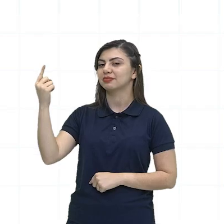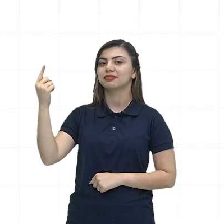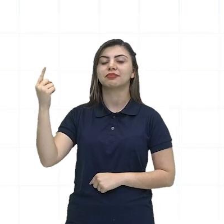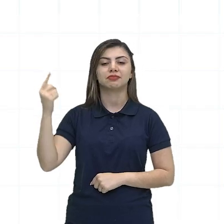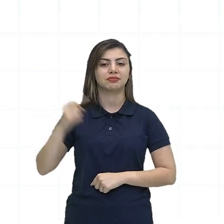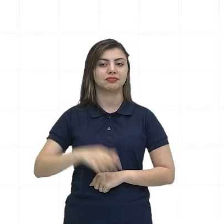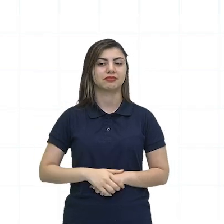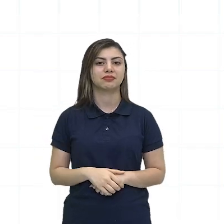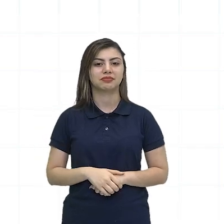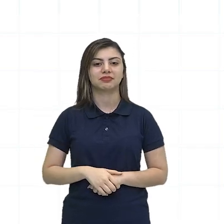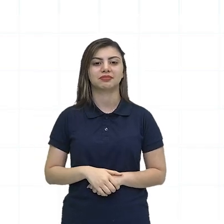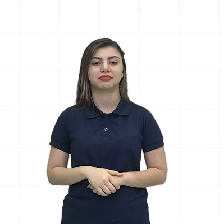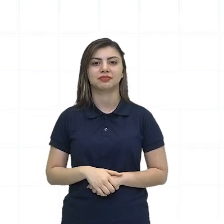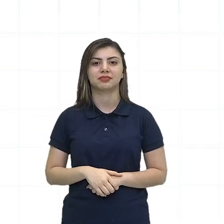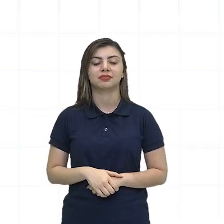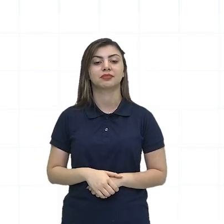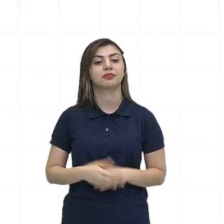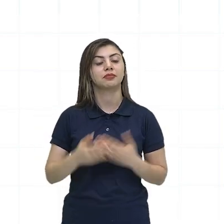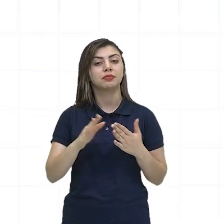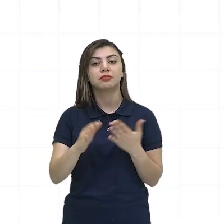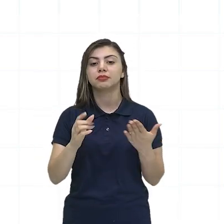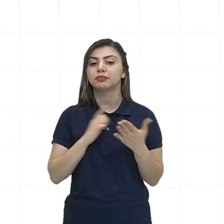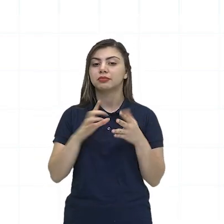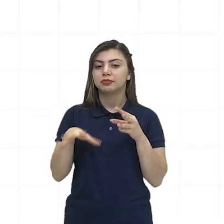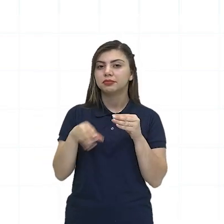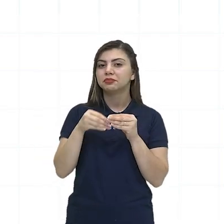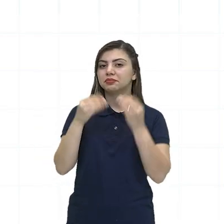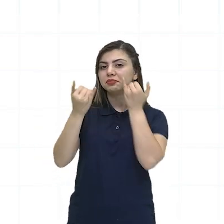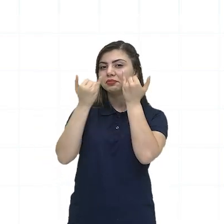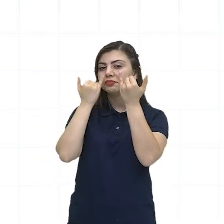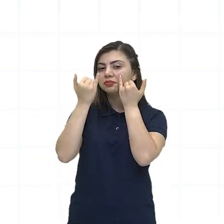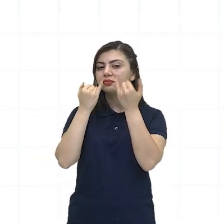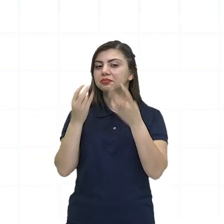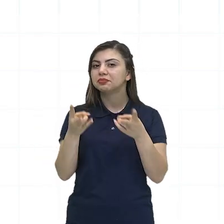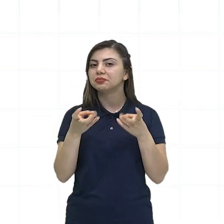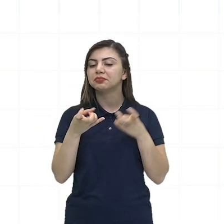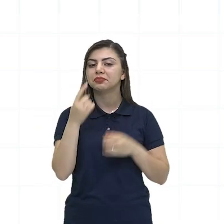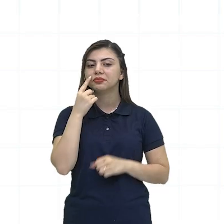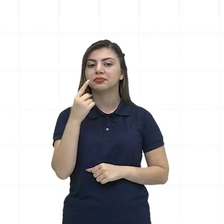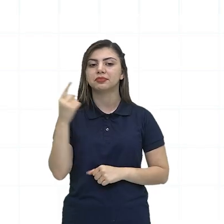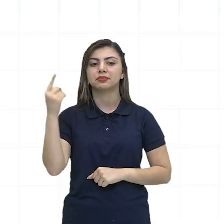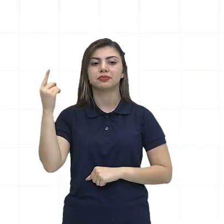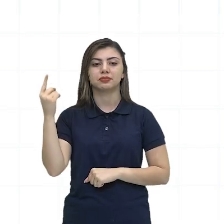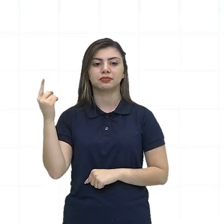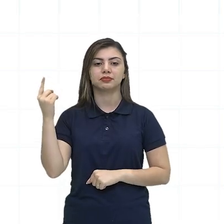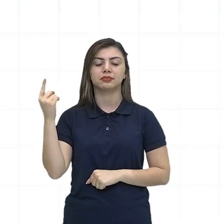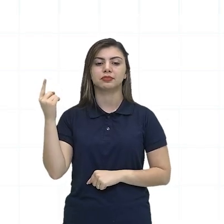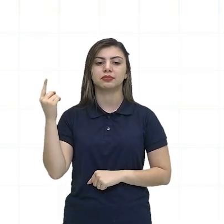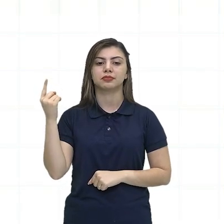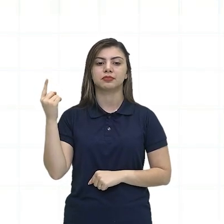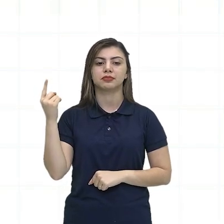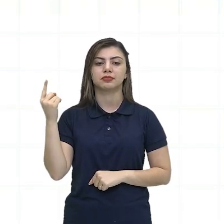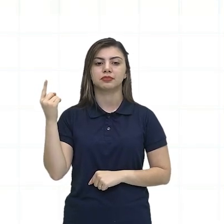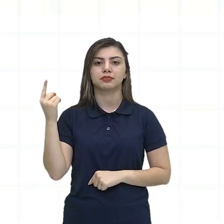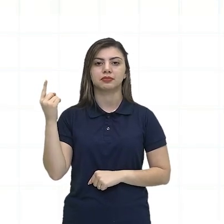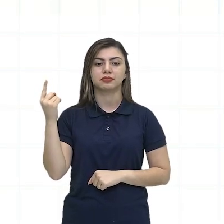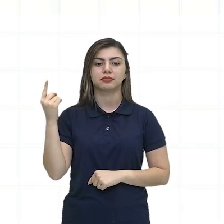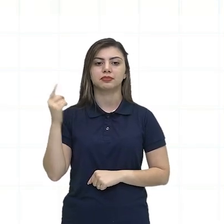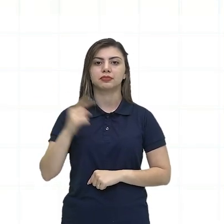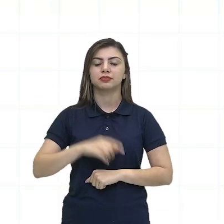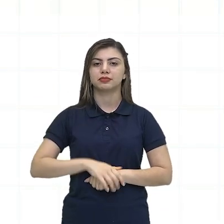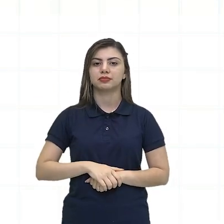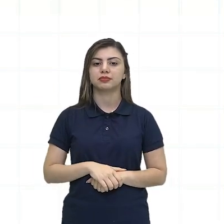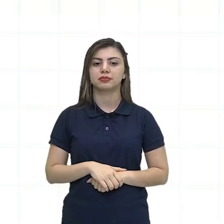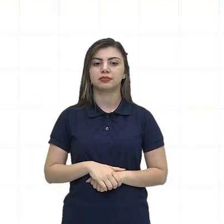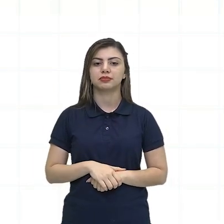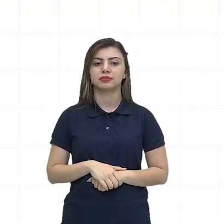Vocês vão ver que ele vai falar, vai dar mais uma informação sobre ele, tá bom? Vamos ver. My name is